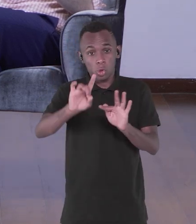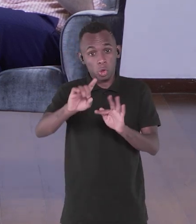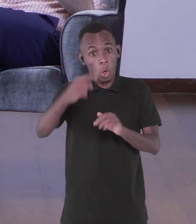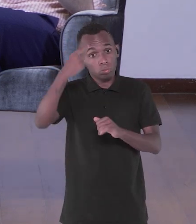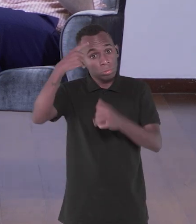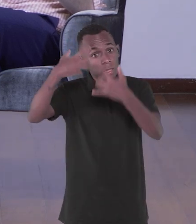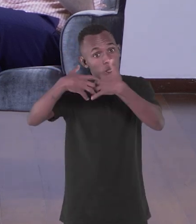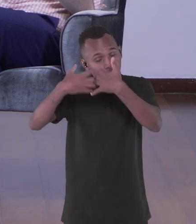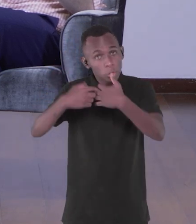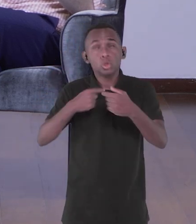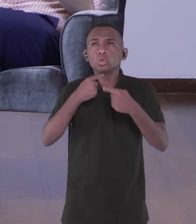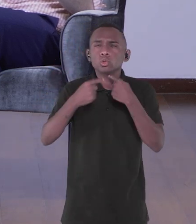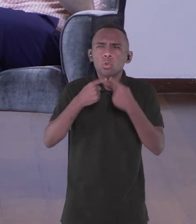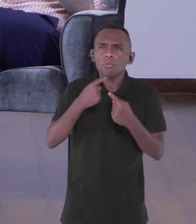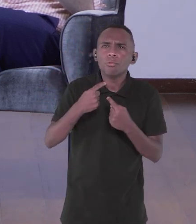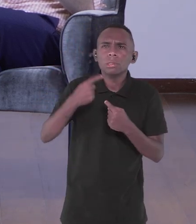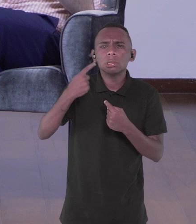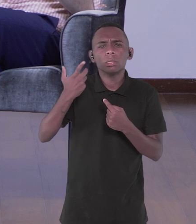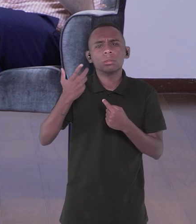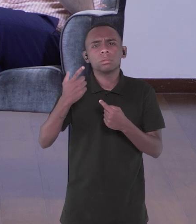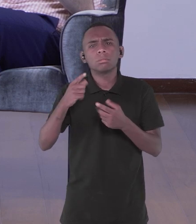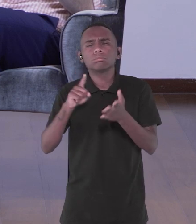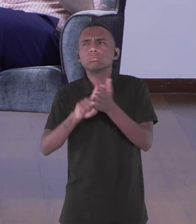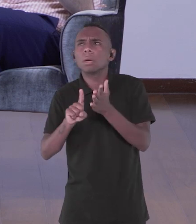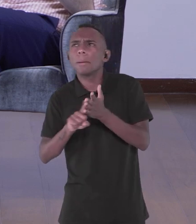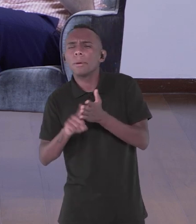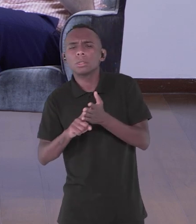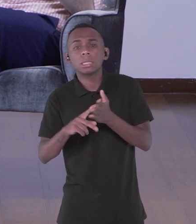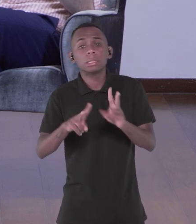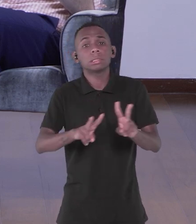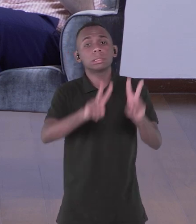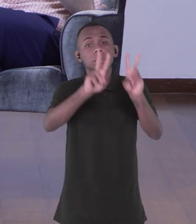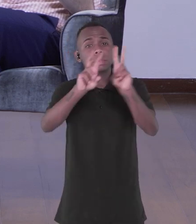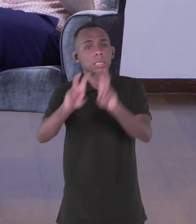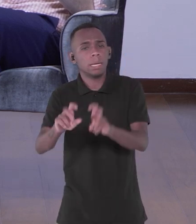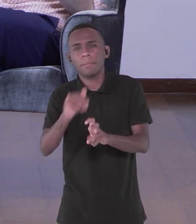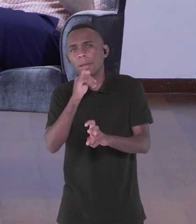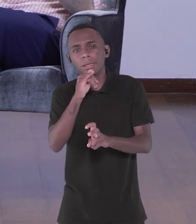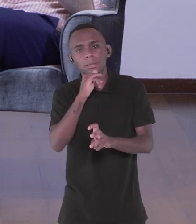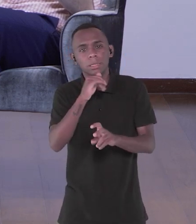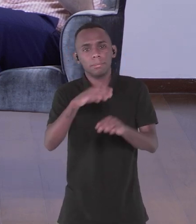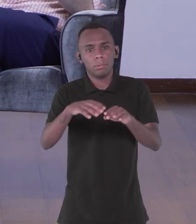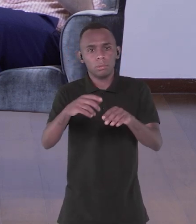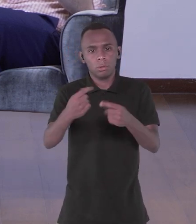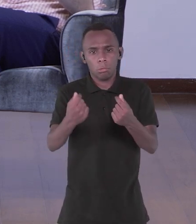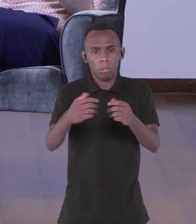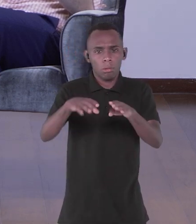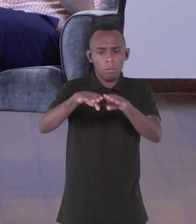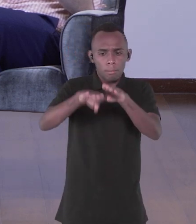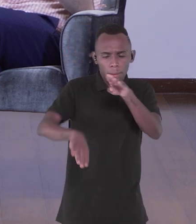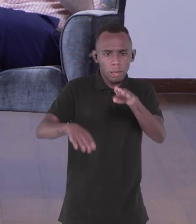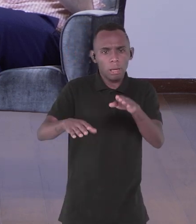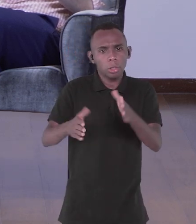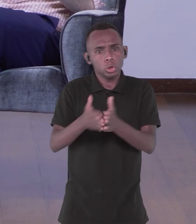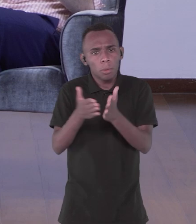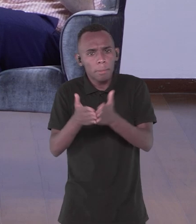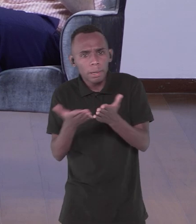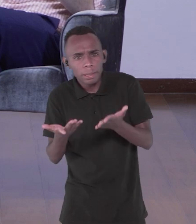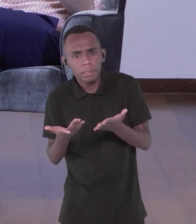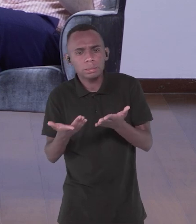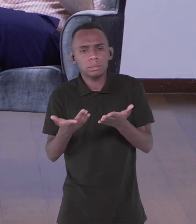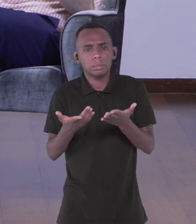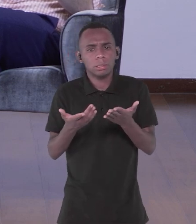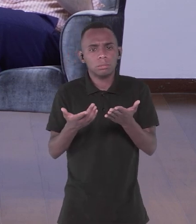Então, perguntas das mais variadas, sobre desigualdade, sobre o amor, sobre dinheiro, sobre emprego,